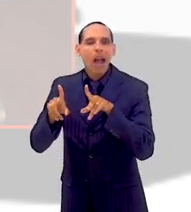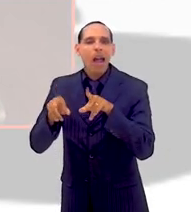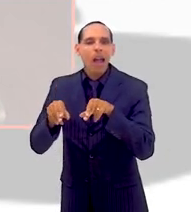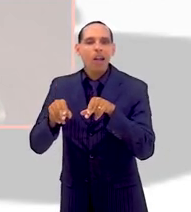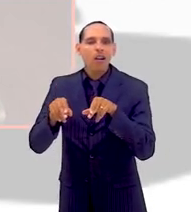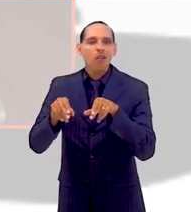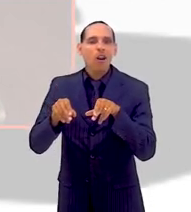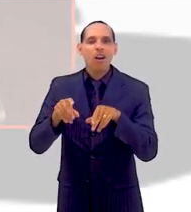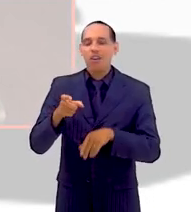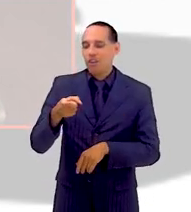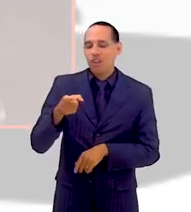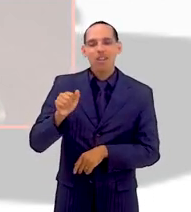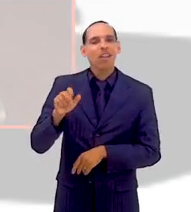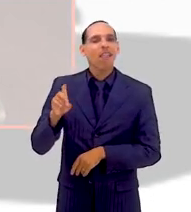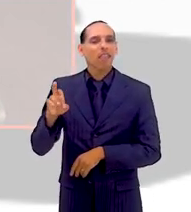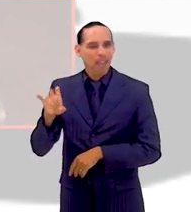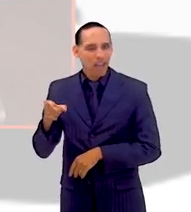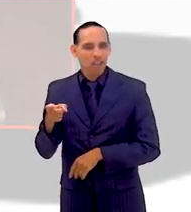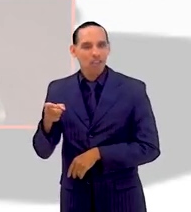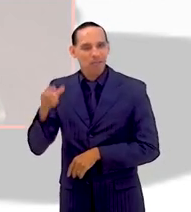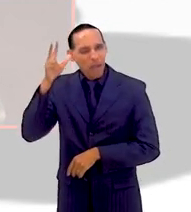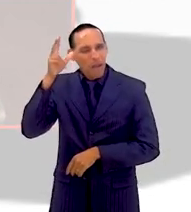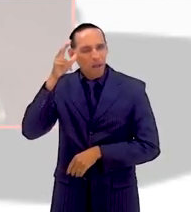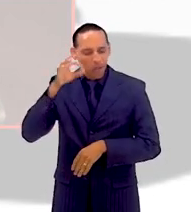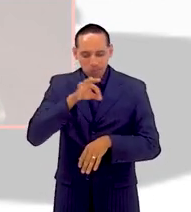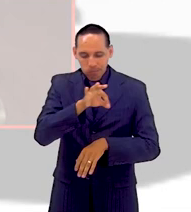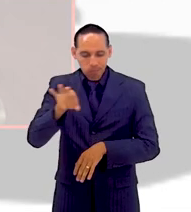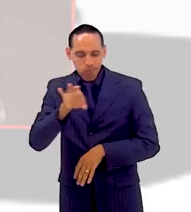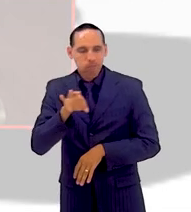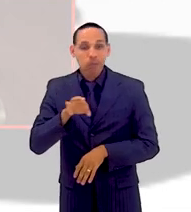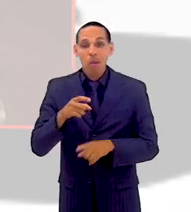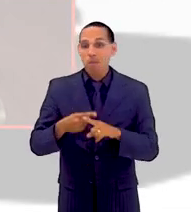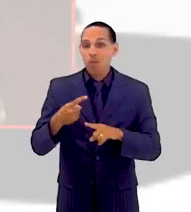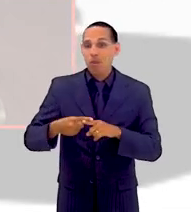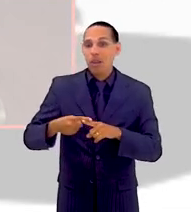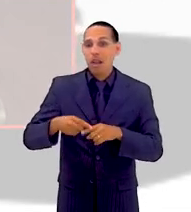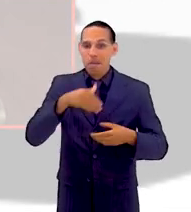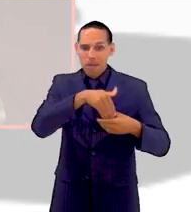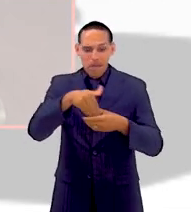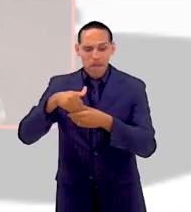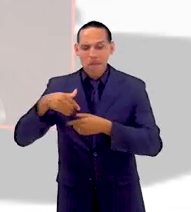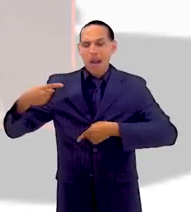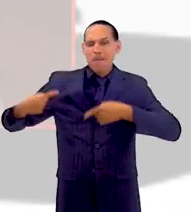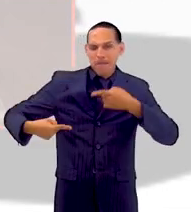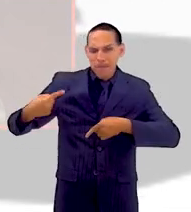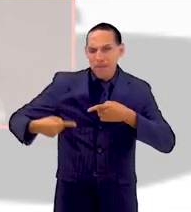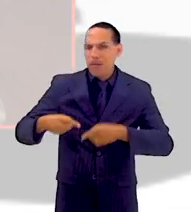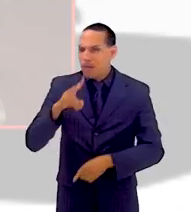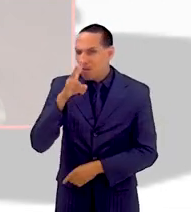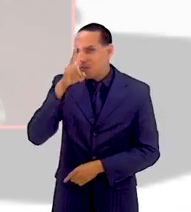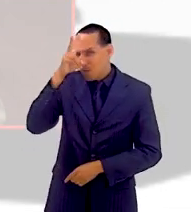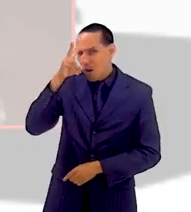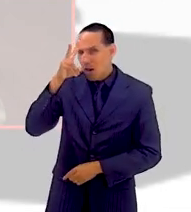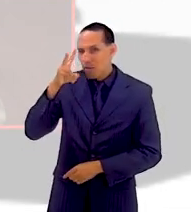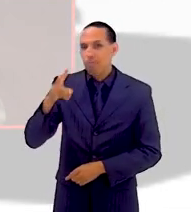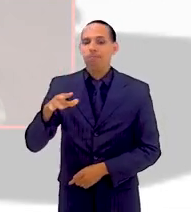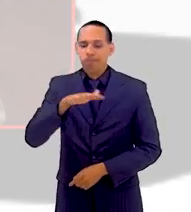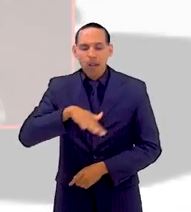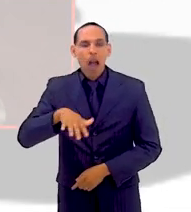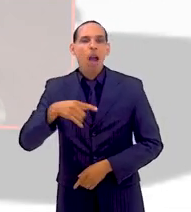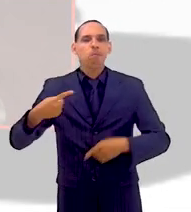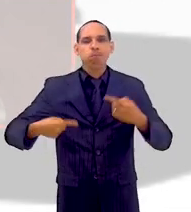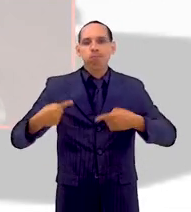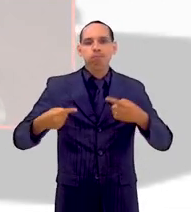complexa de conseguir o apoio. Foi uma eleição extremamente disputada e acirrada. A situação política não está fácil,